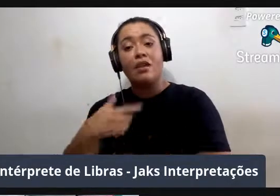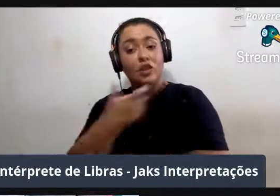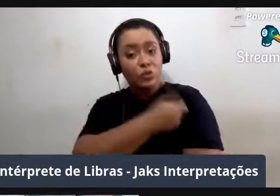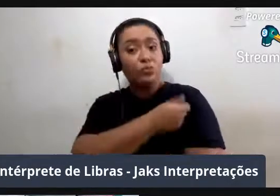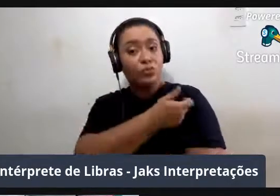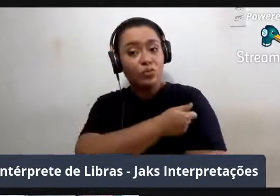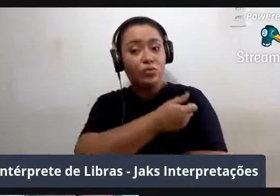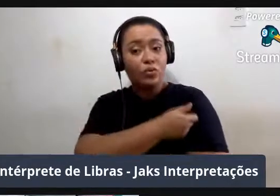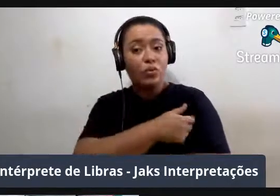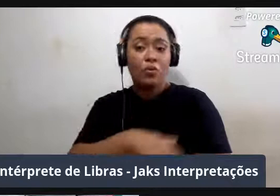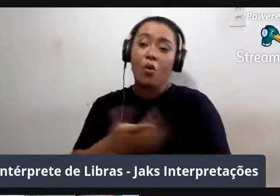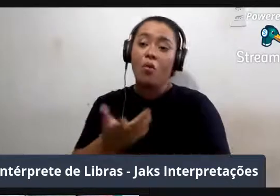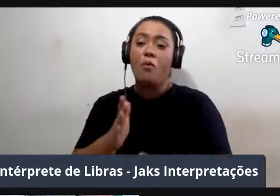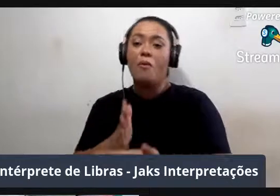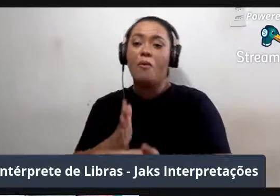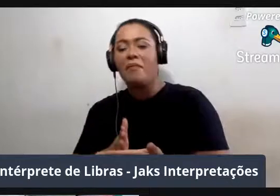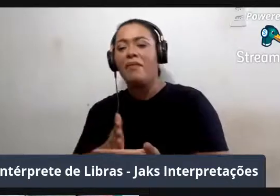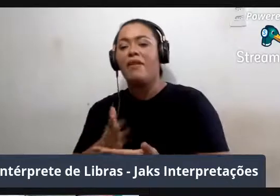meio a meio.